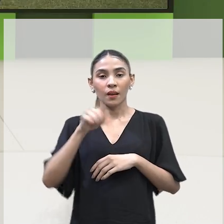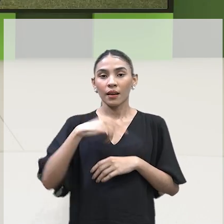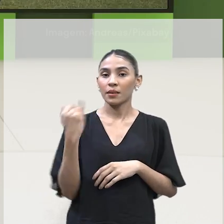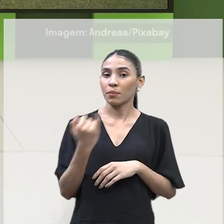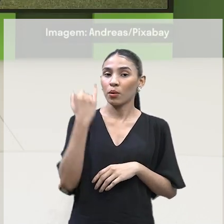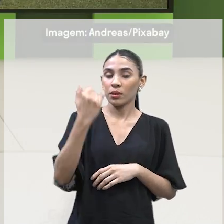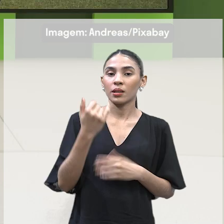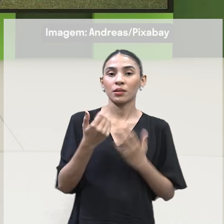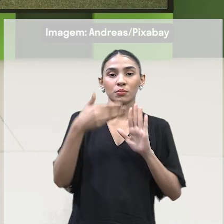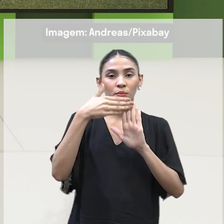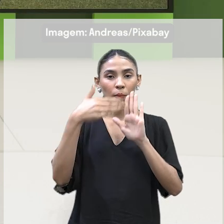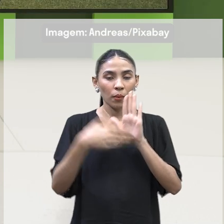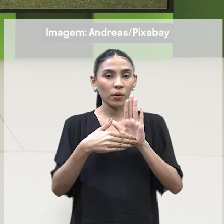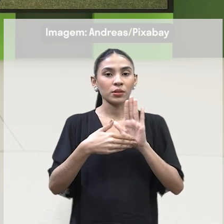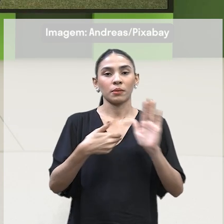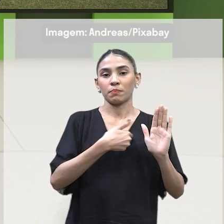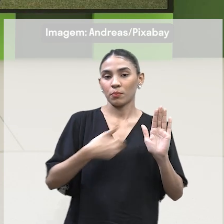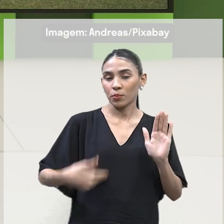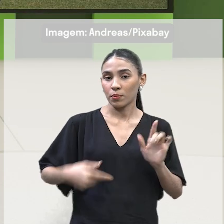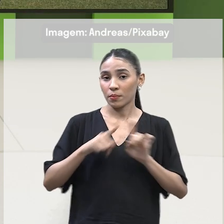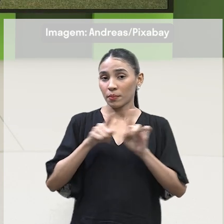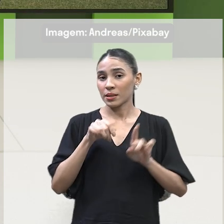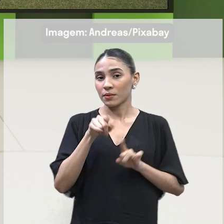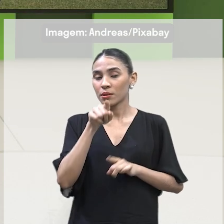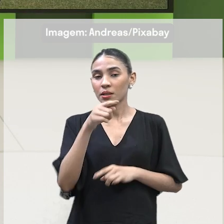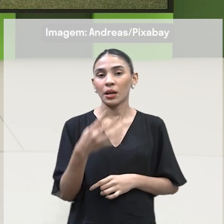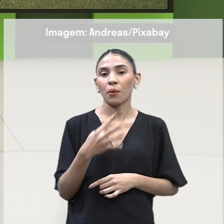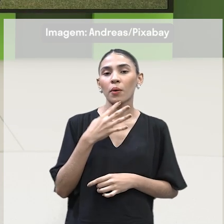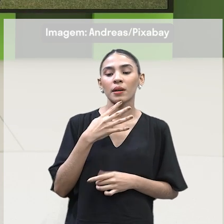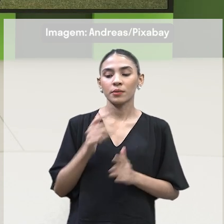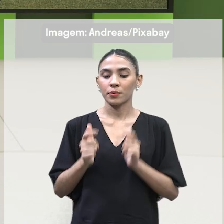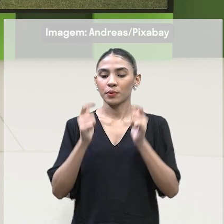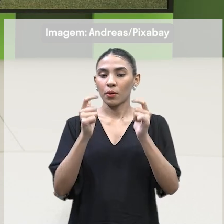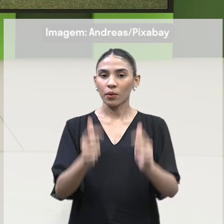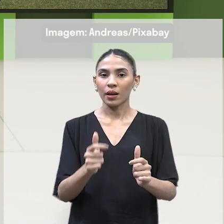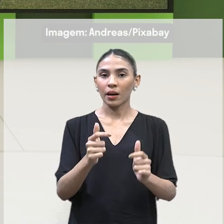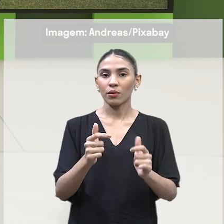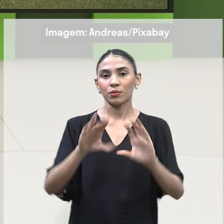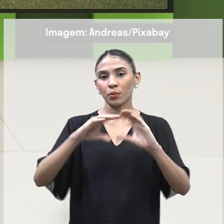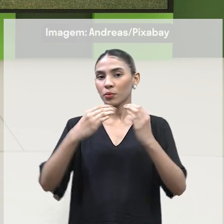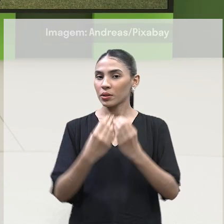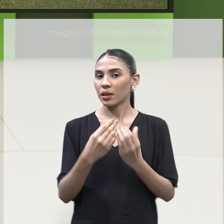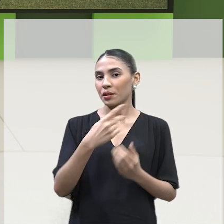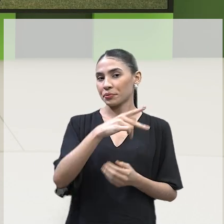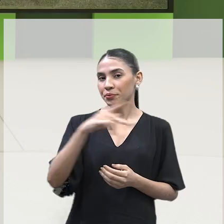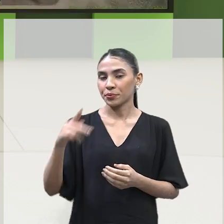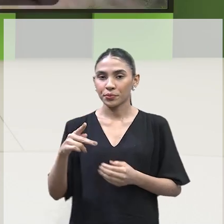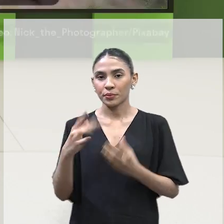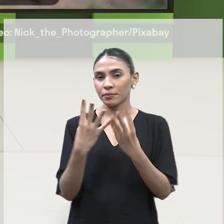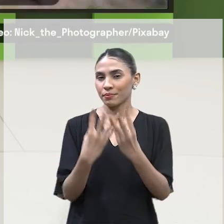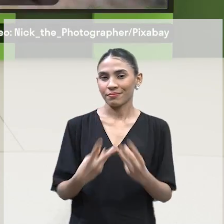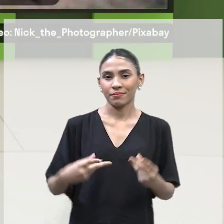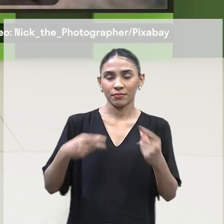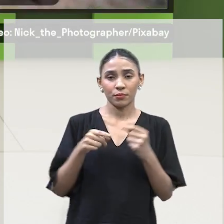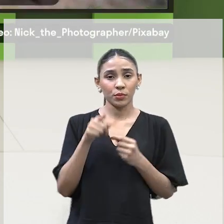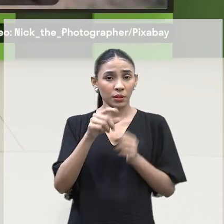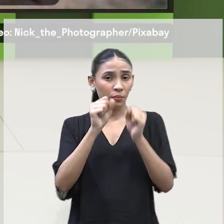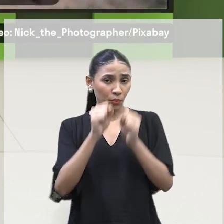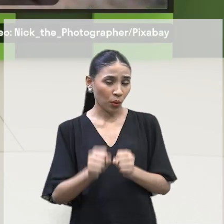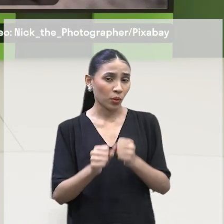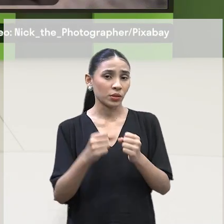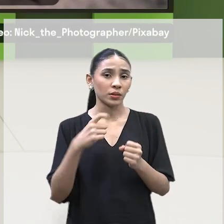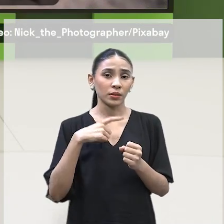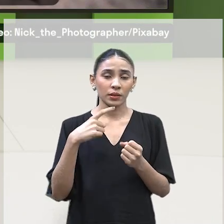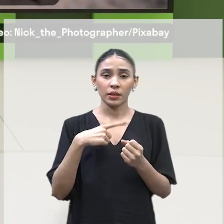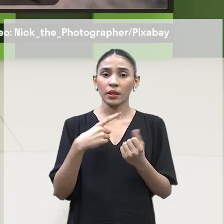haja uma iniciativa pública, mas se você conhece aí um espaço, né, na sua região que está sendo degradado, né, você pode buscar